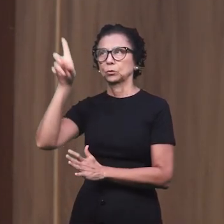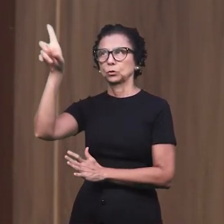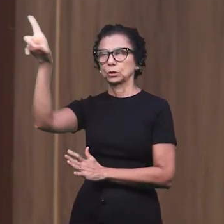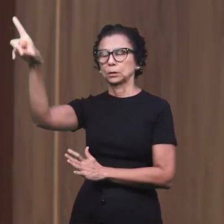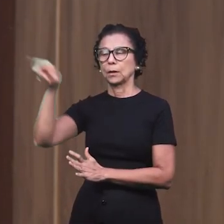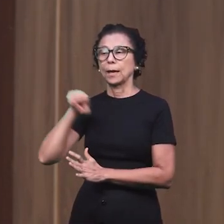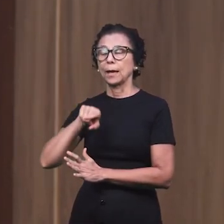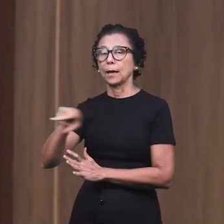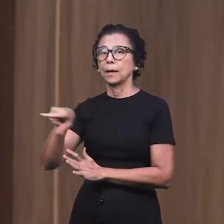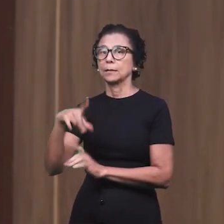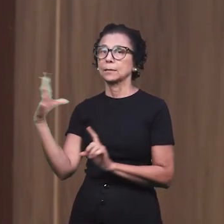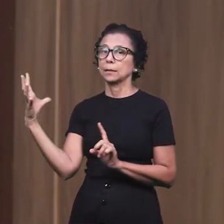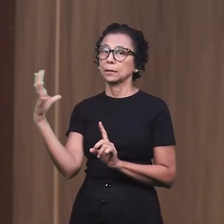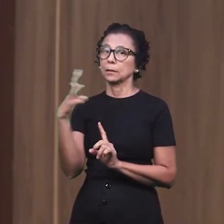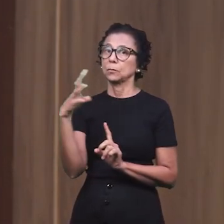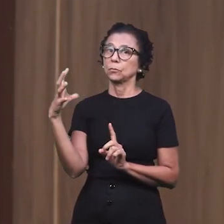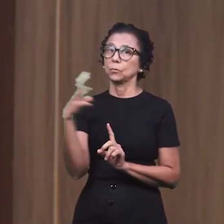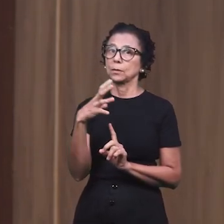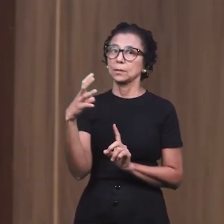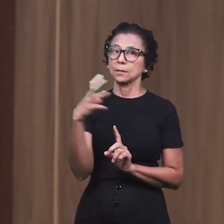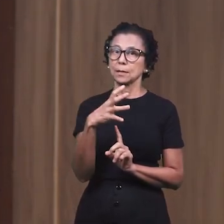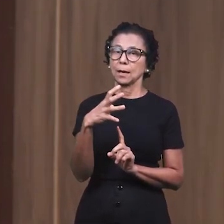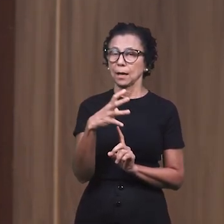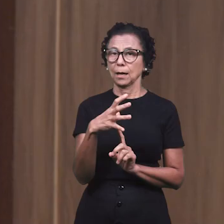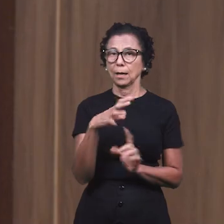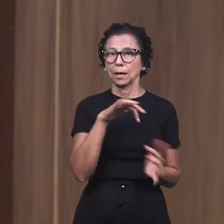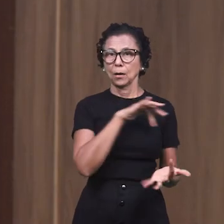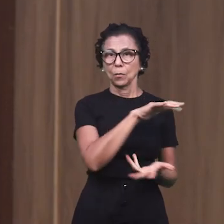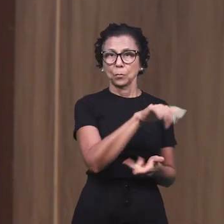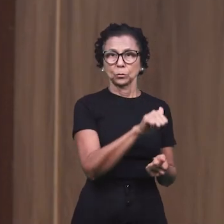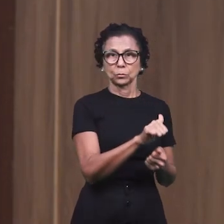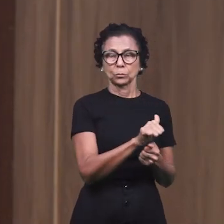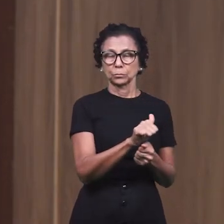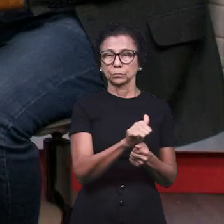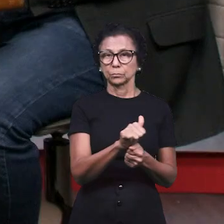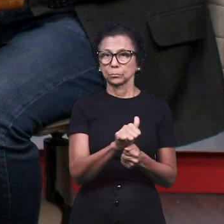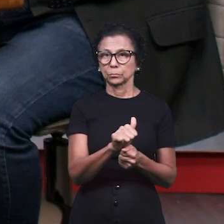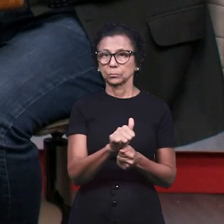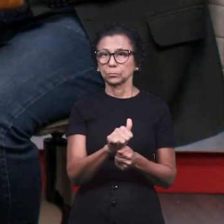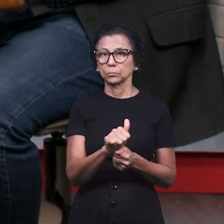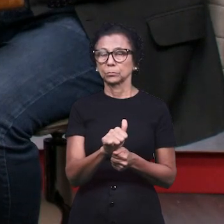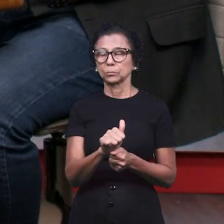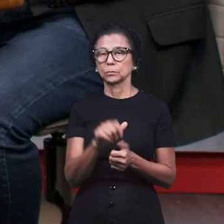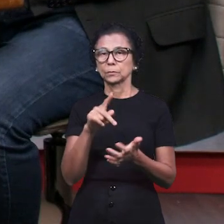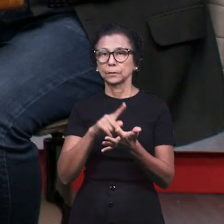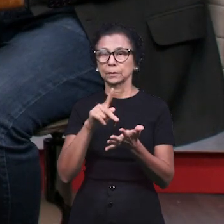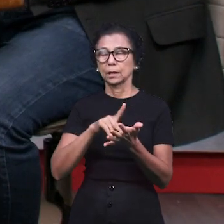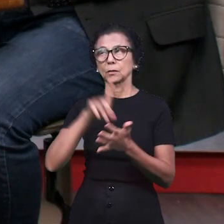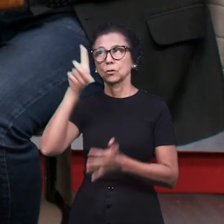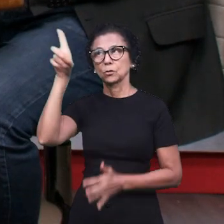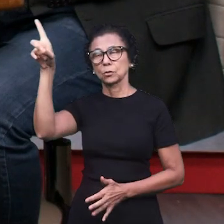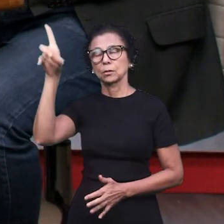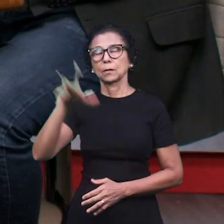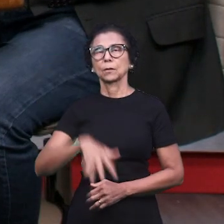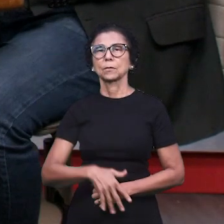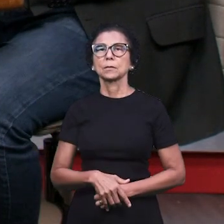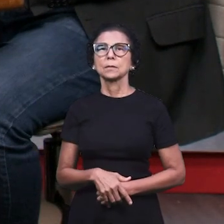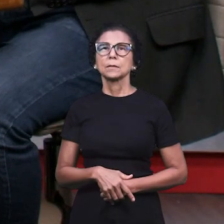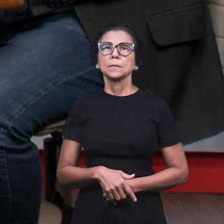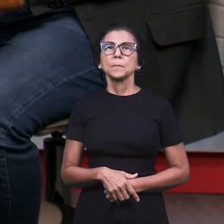e transmitir para o mundo quem é, na verdade, o Senhor. E tudo aquilo que o Senhor tem nos ensinado, né? É isso que